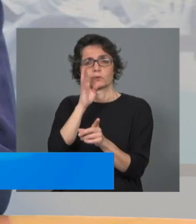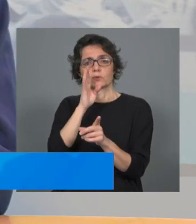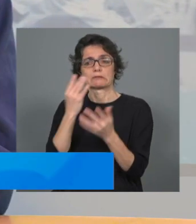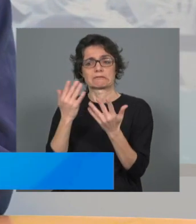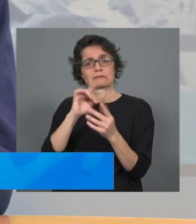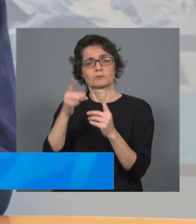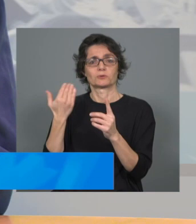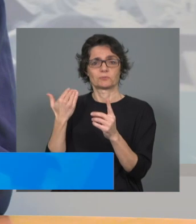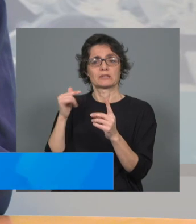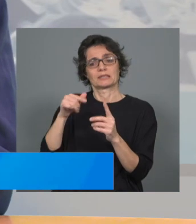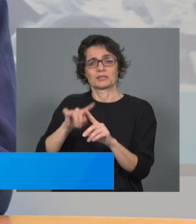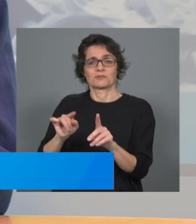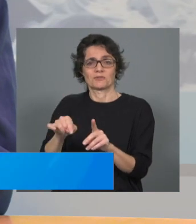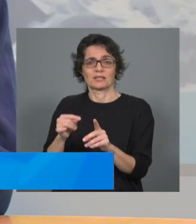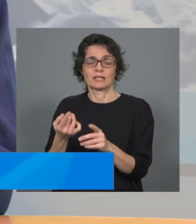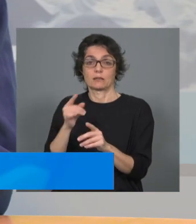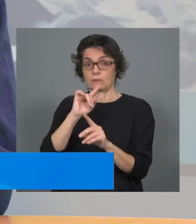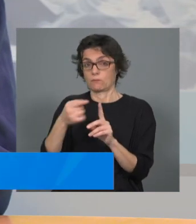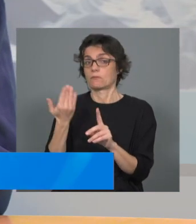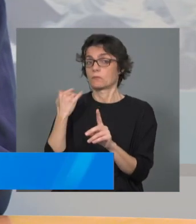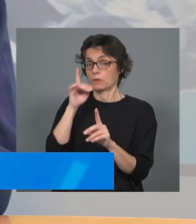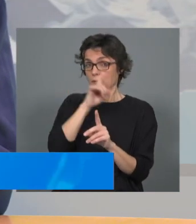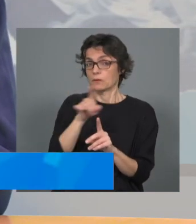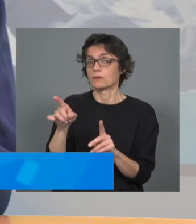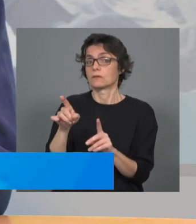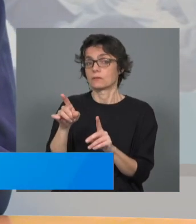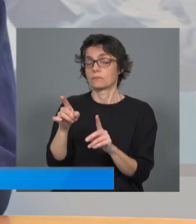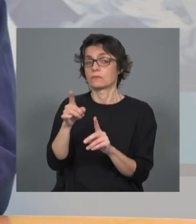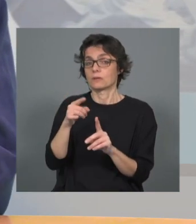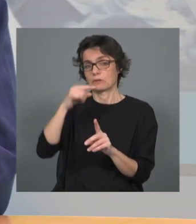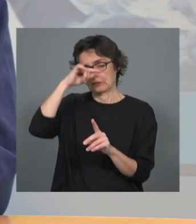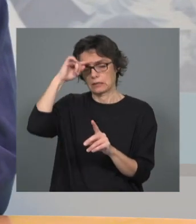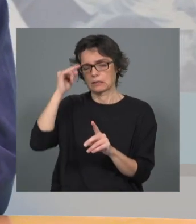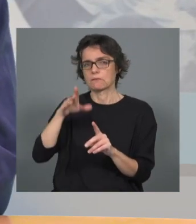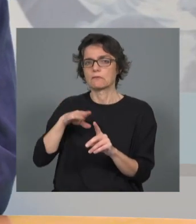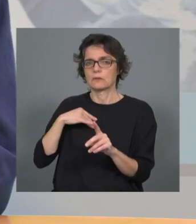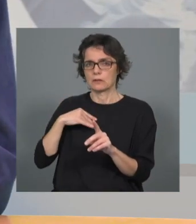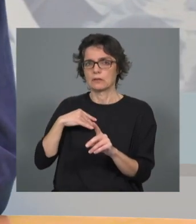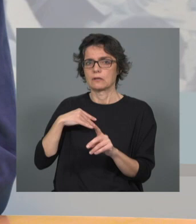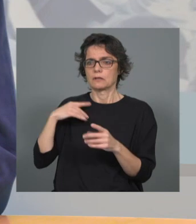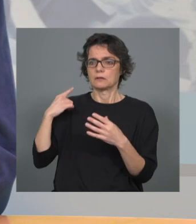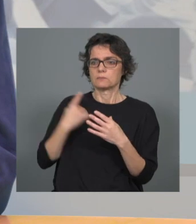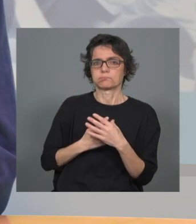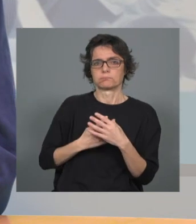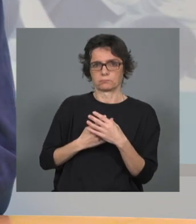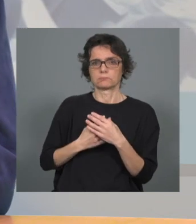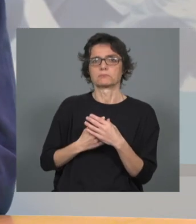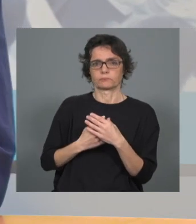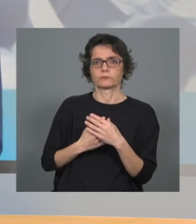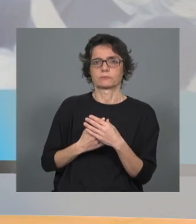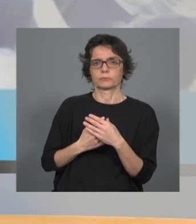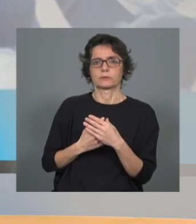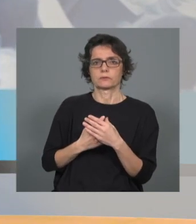passado, lembramos todos, foi difícil ter que aceitar esta imposição destas regras de confinamento